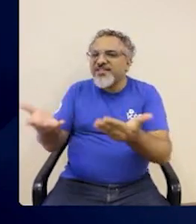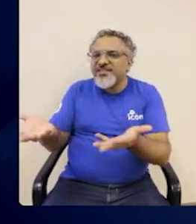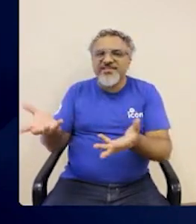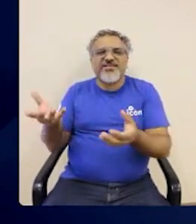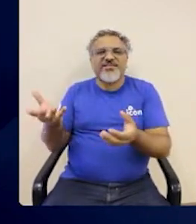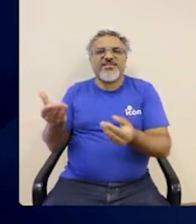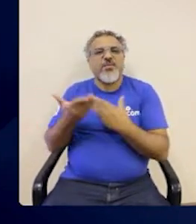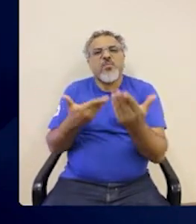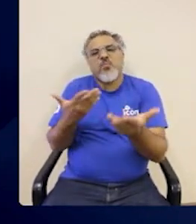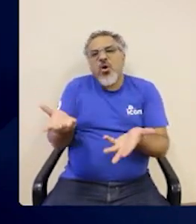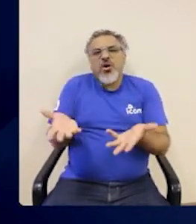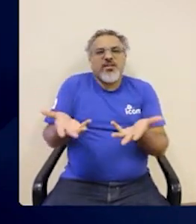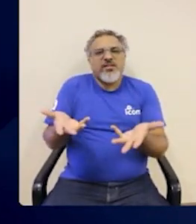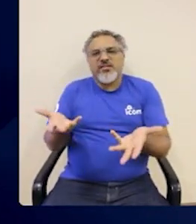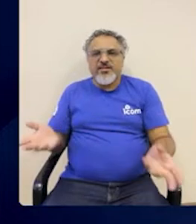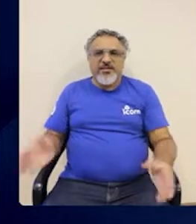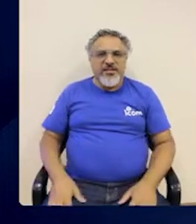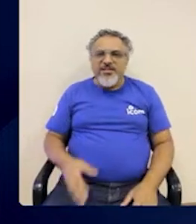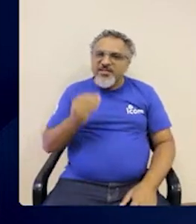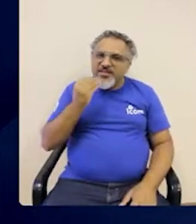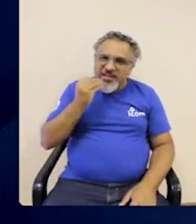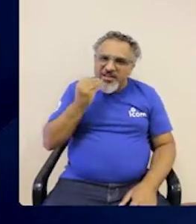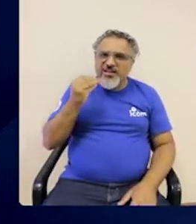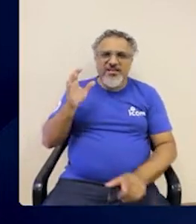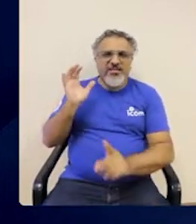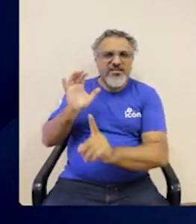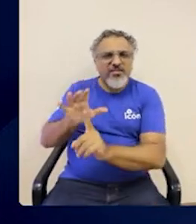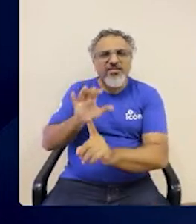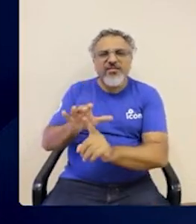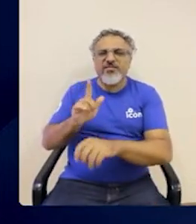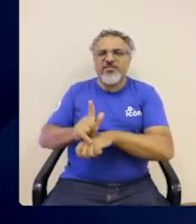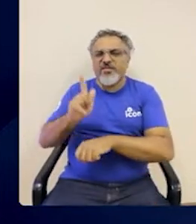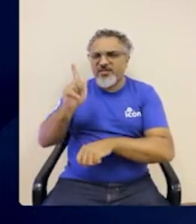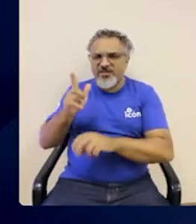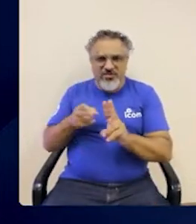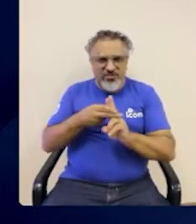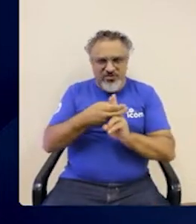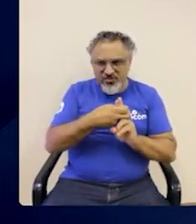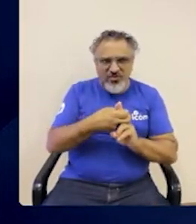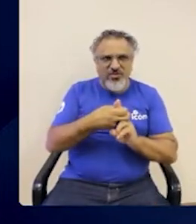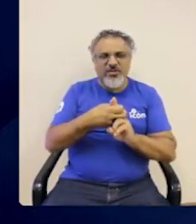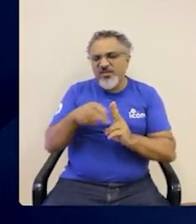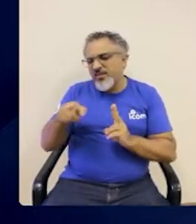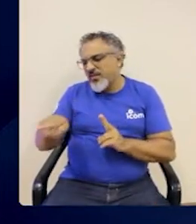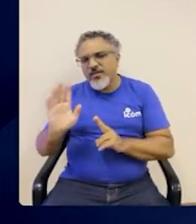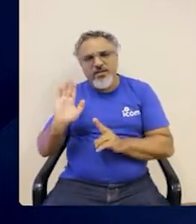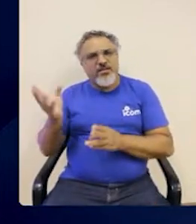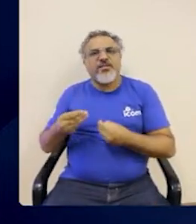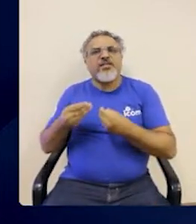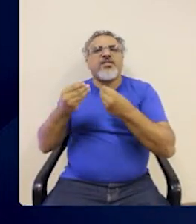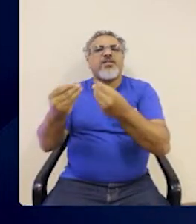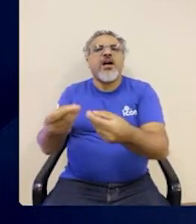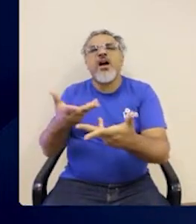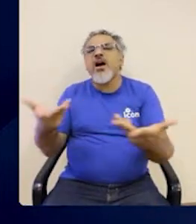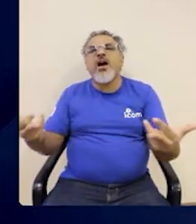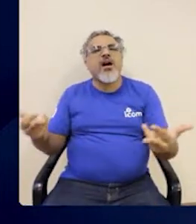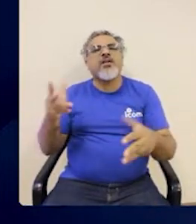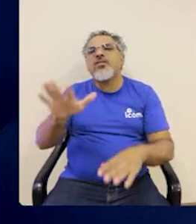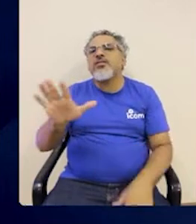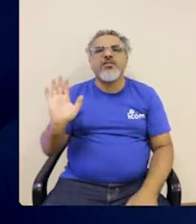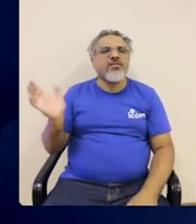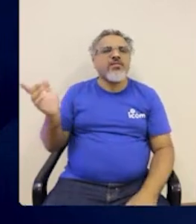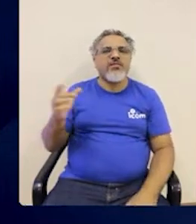que é colocado ali, há uma tentativa de convencimento dos gestores do SUS para que aquilo seja ofertado como se aquilo